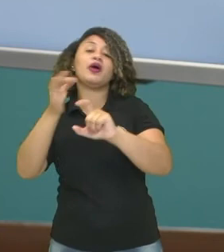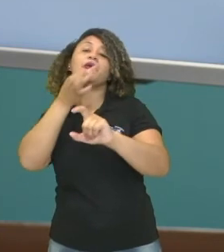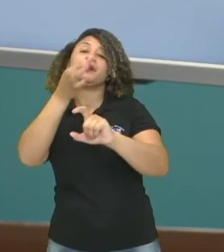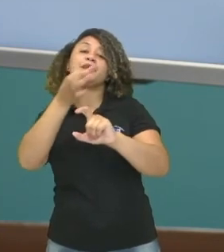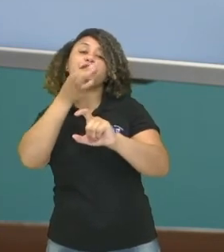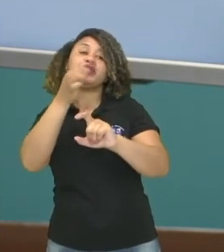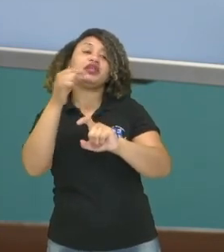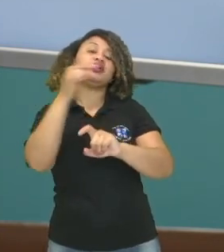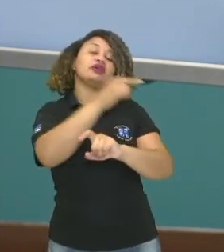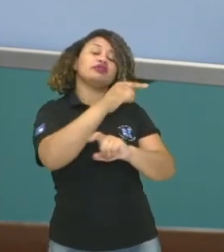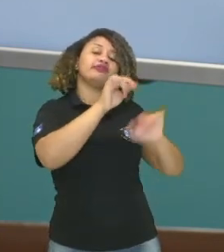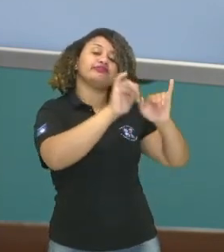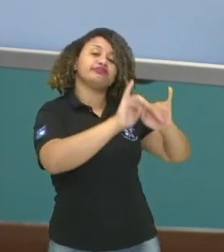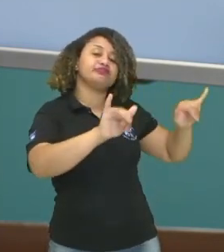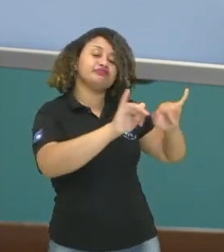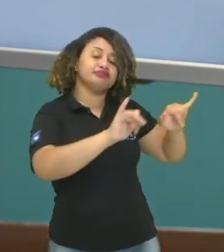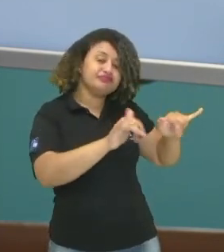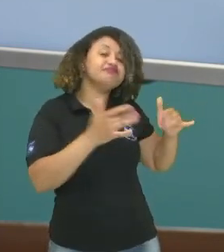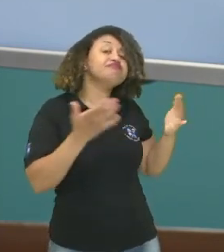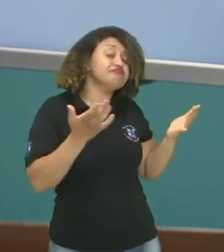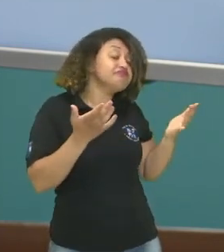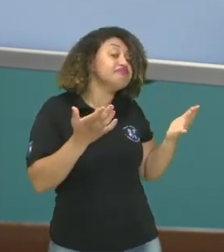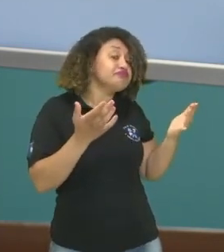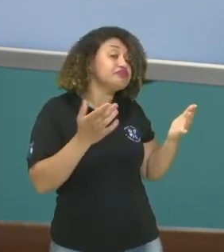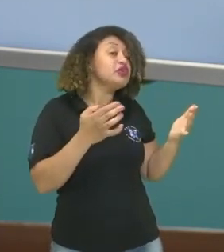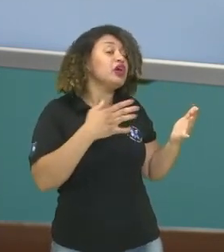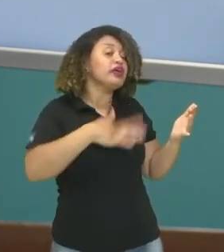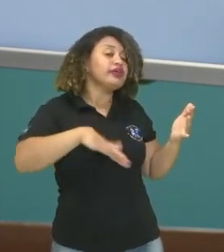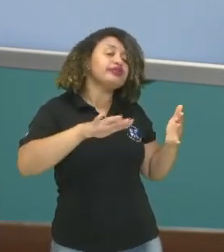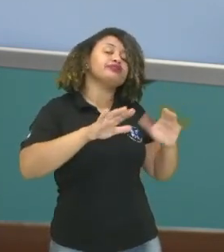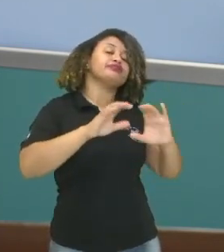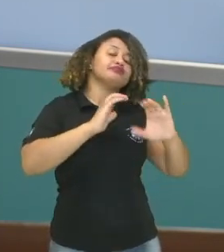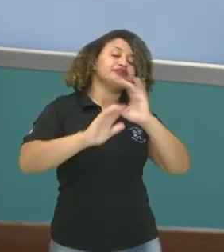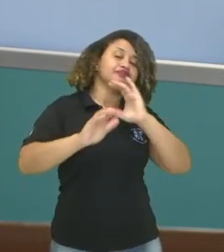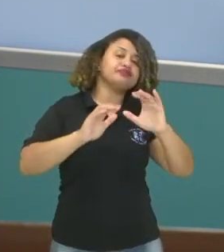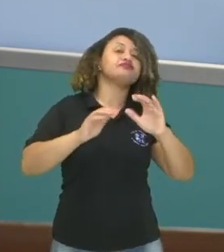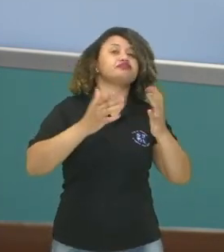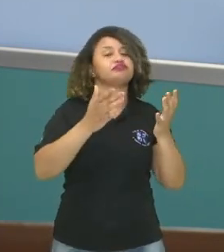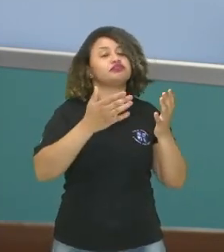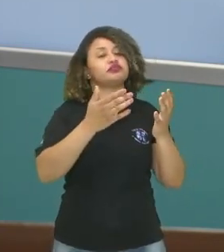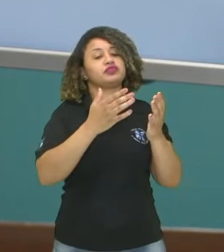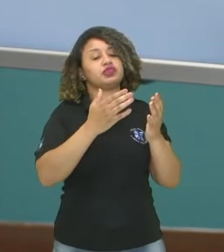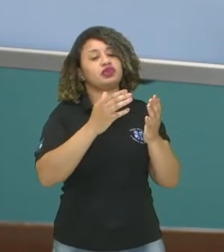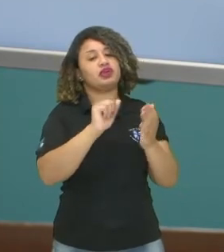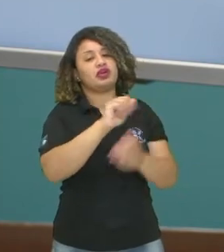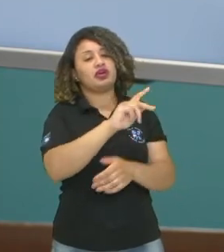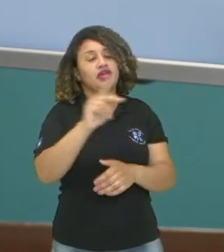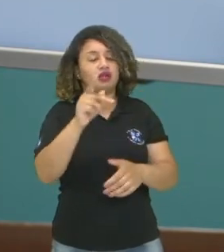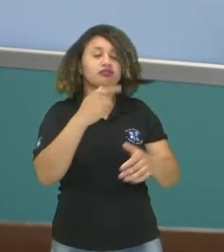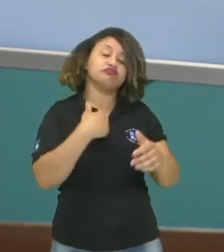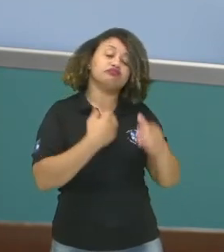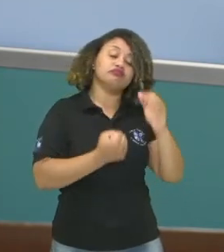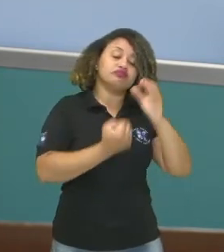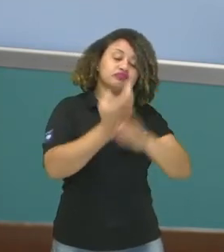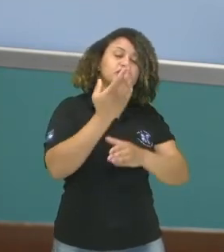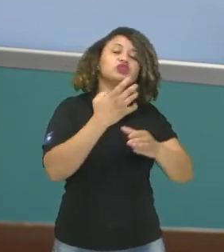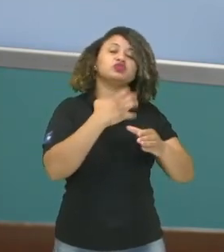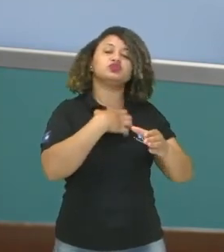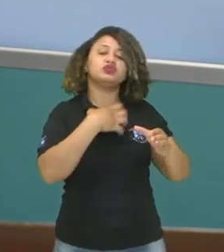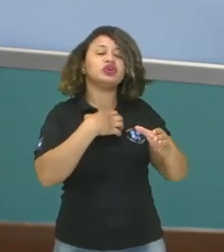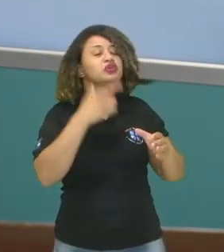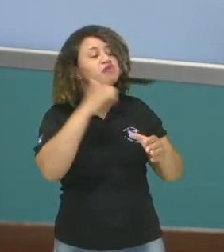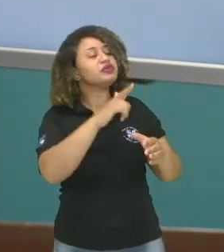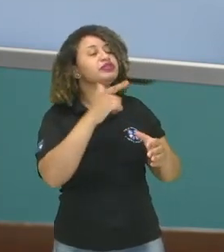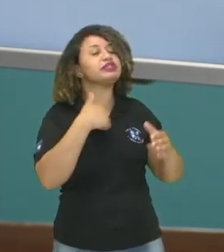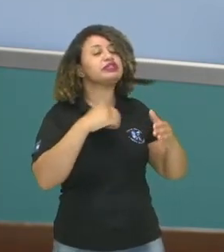a respeito disso. Os meios de comunicação, no caso o aplicativo, criou uma ferramenta, um recurso para